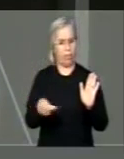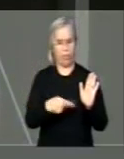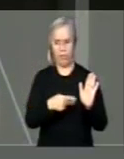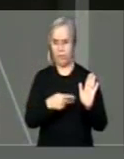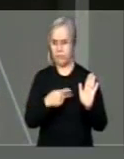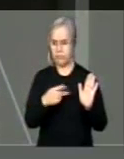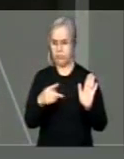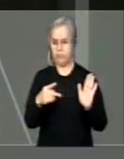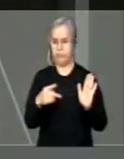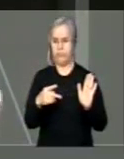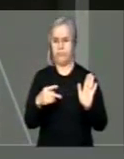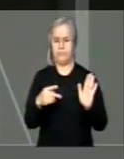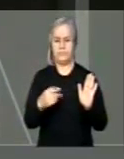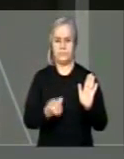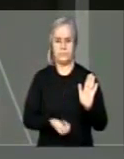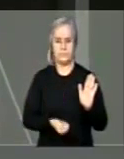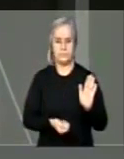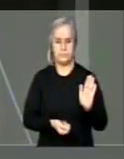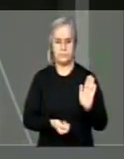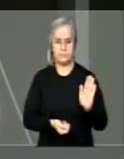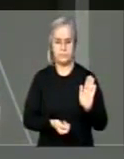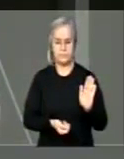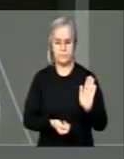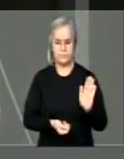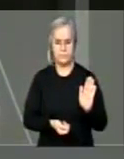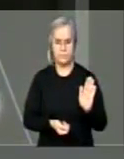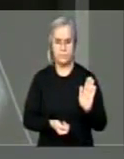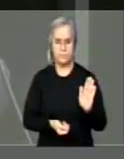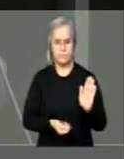vamos vencer, derrotar, já derrotamos, de